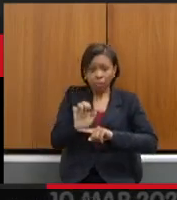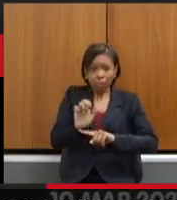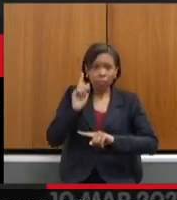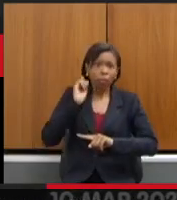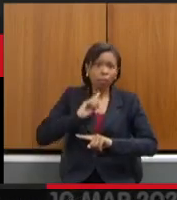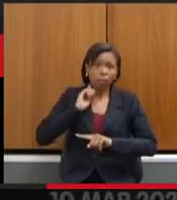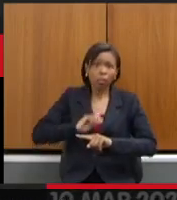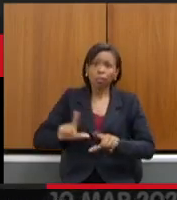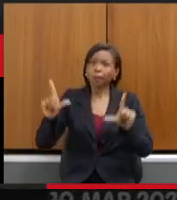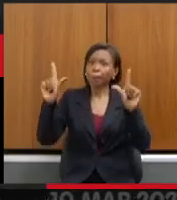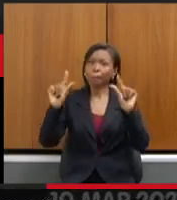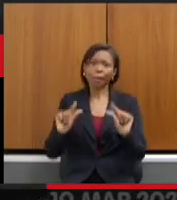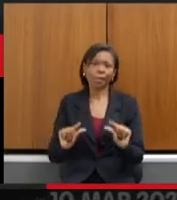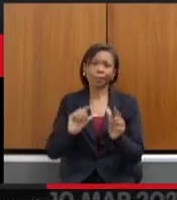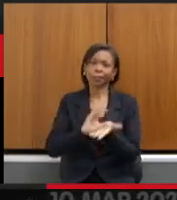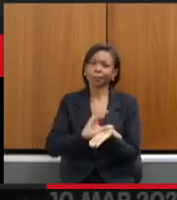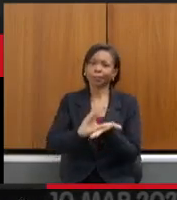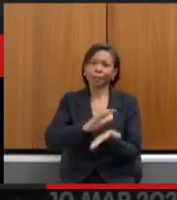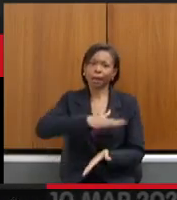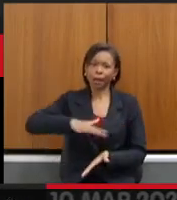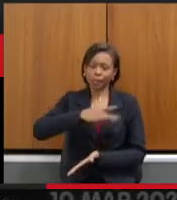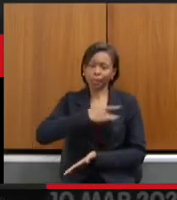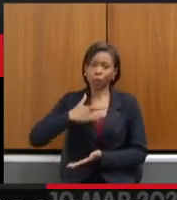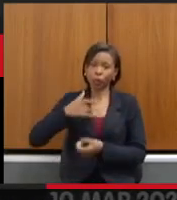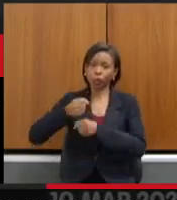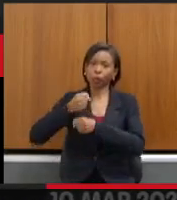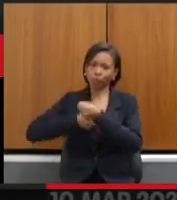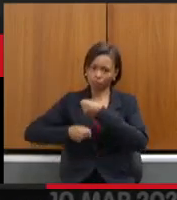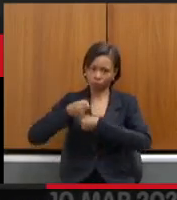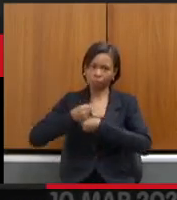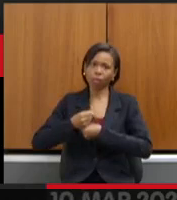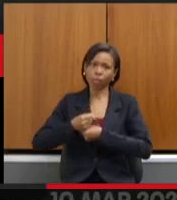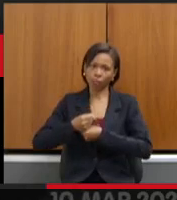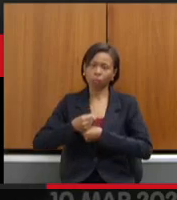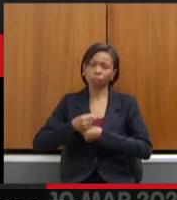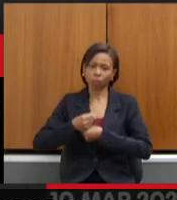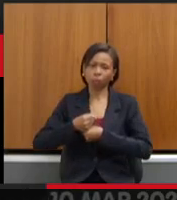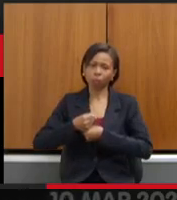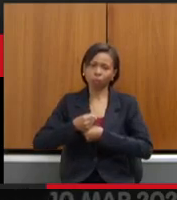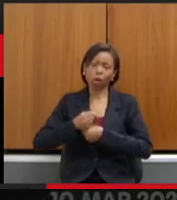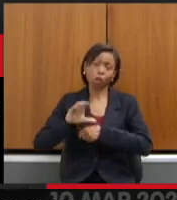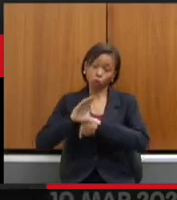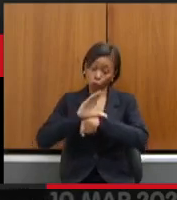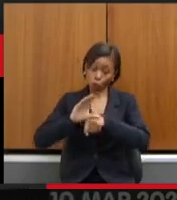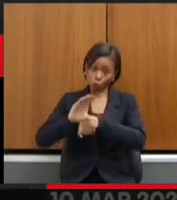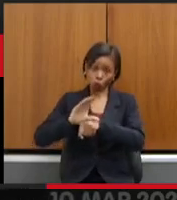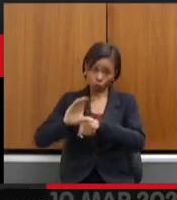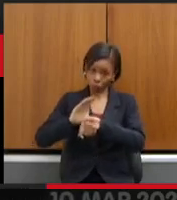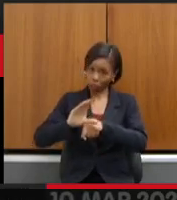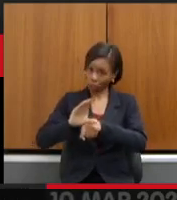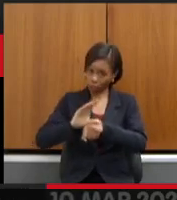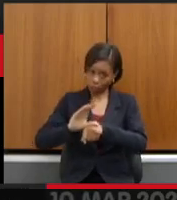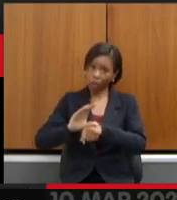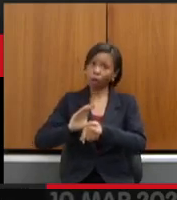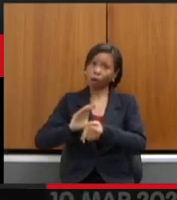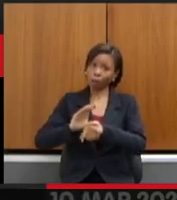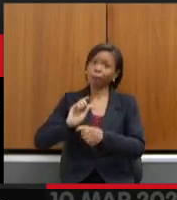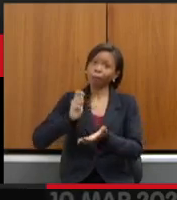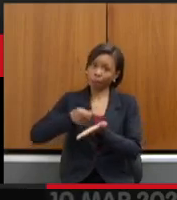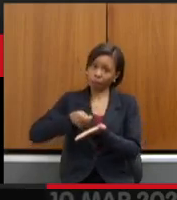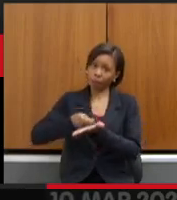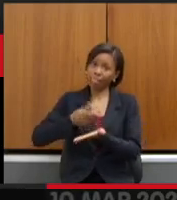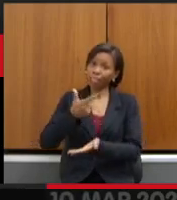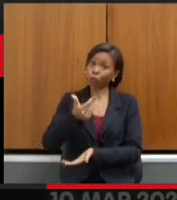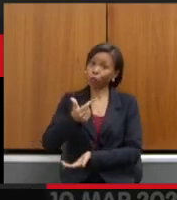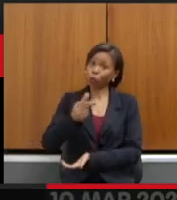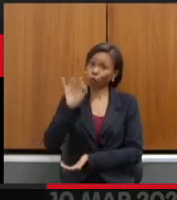que menos investiu em saúde no País no ano passado constitucionalmente o Estado tem que destinar doze por cento